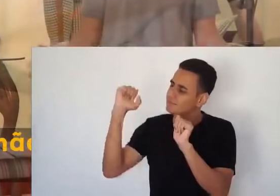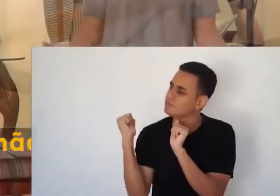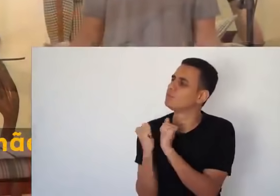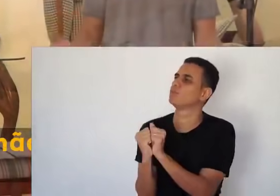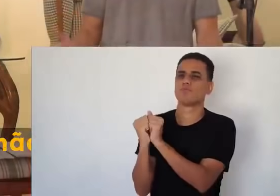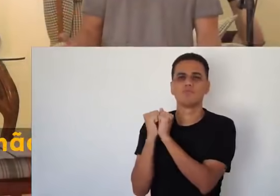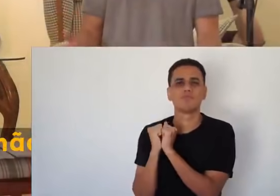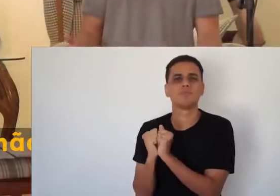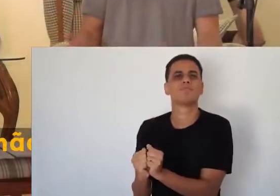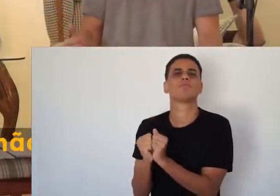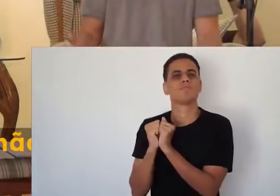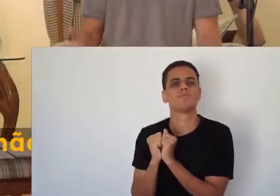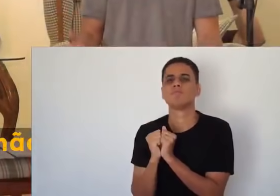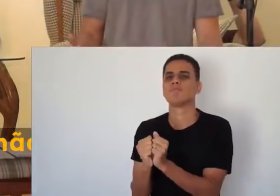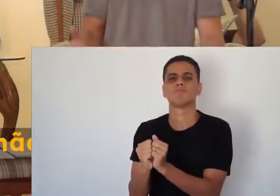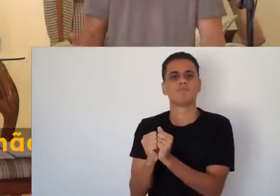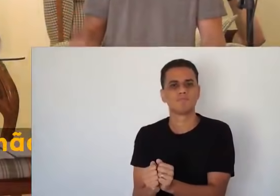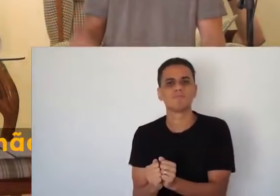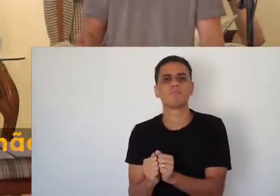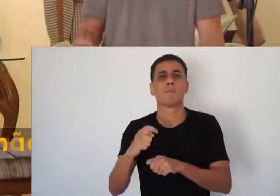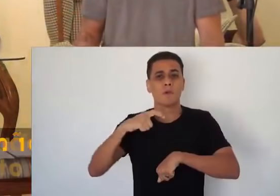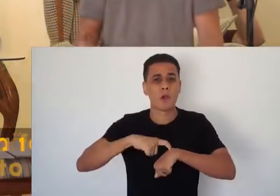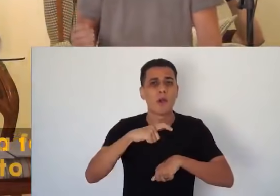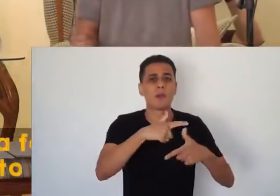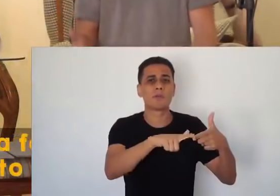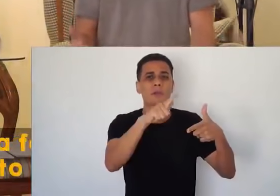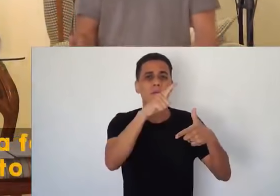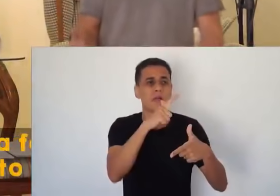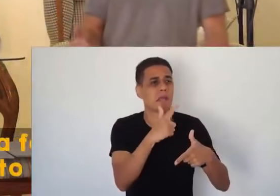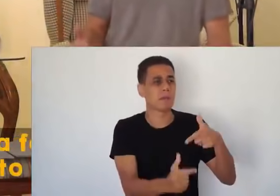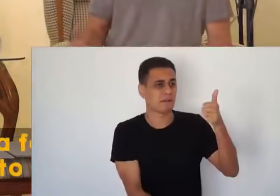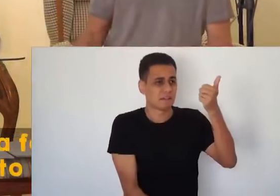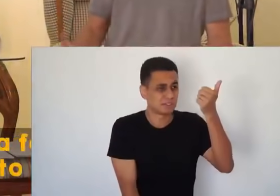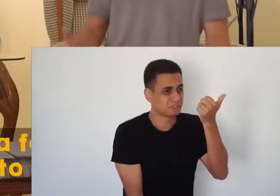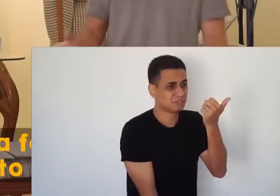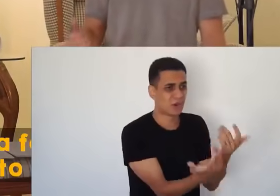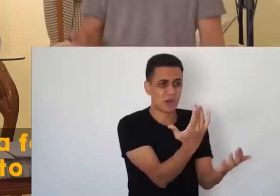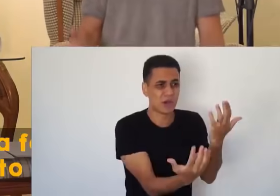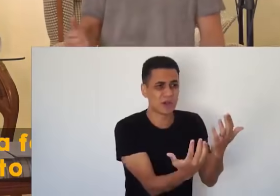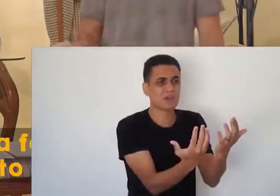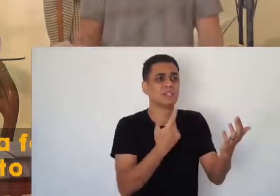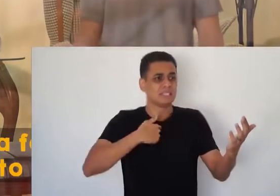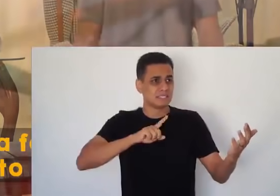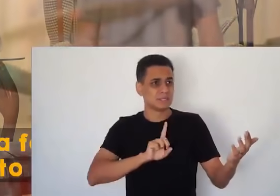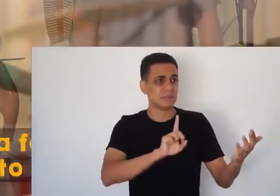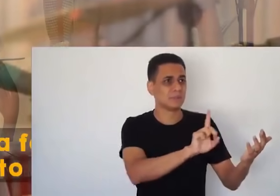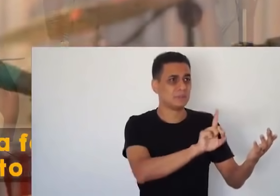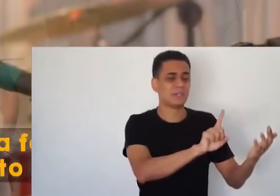Eu sei, sozinho não estarei. Há um outro na